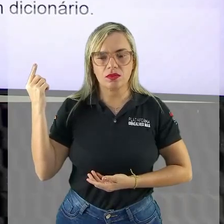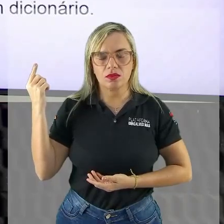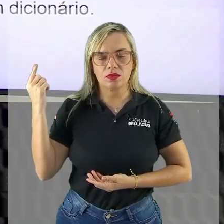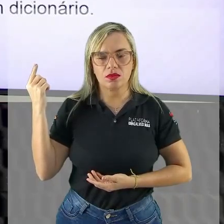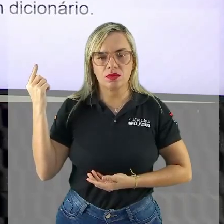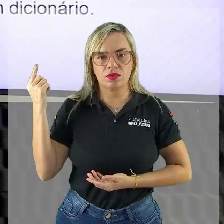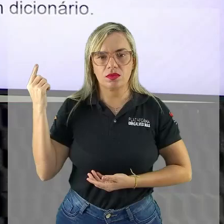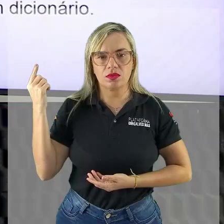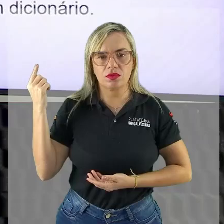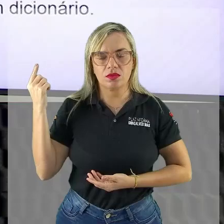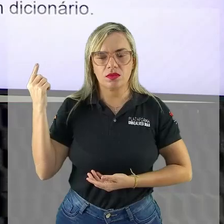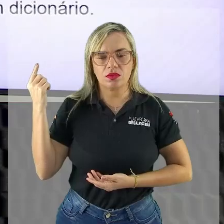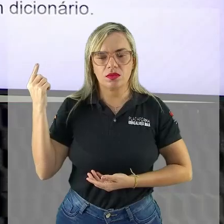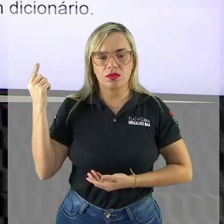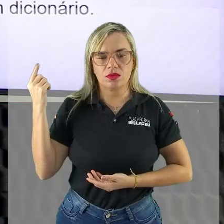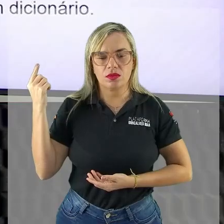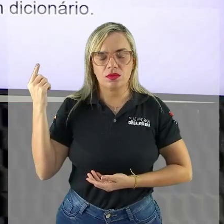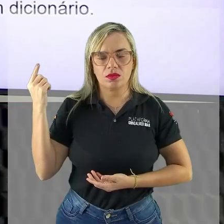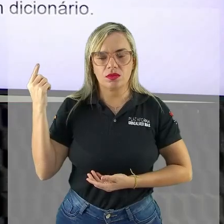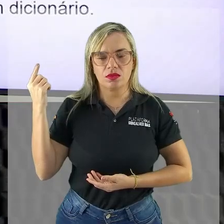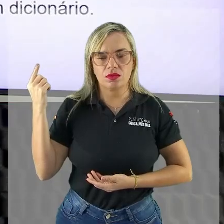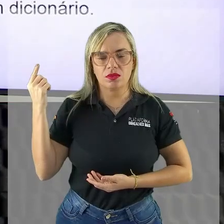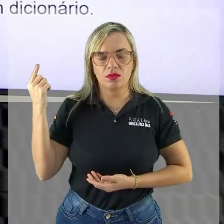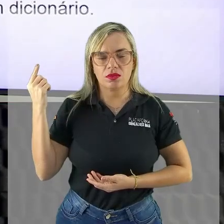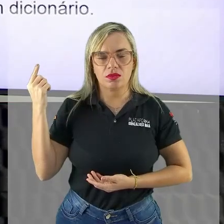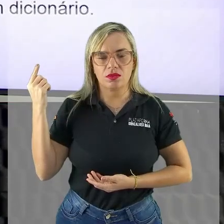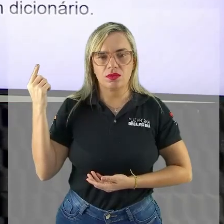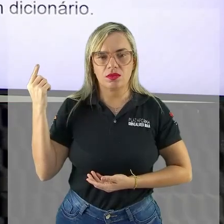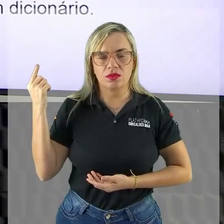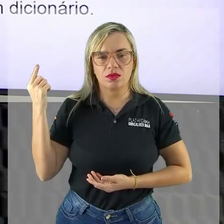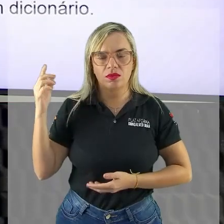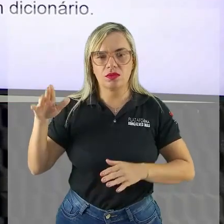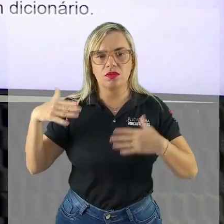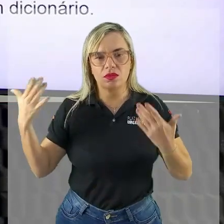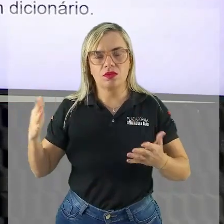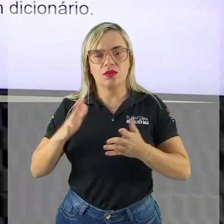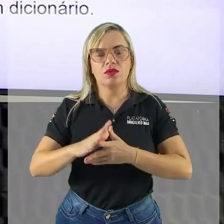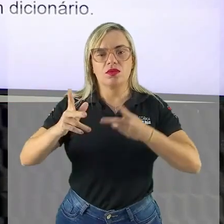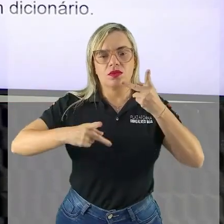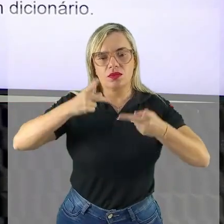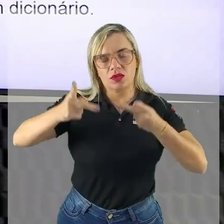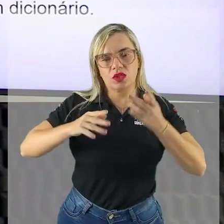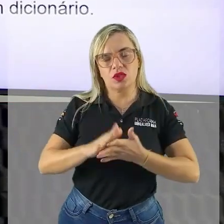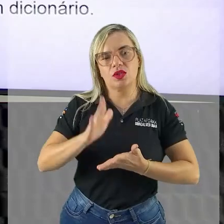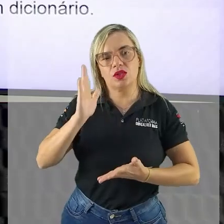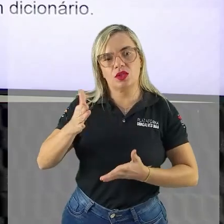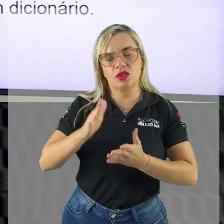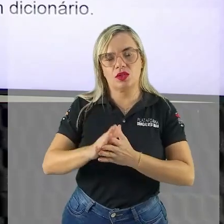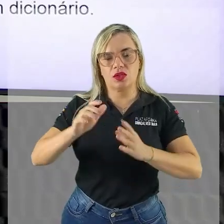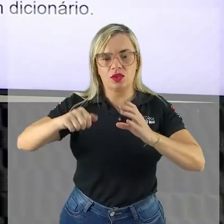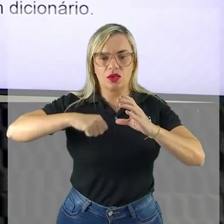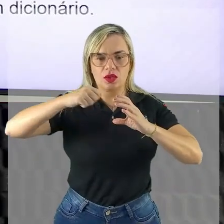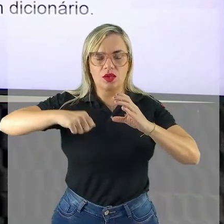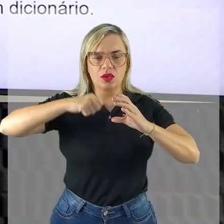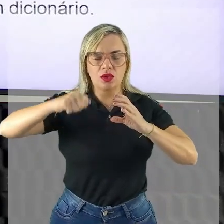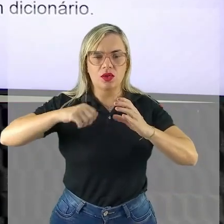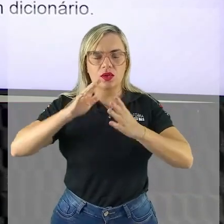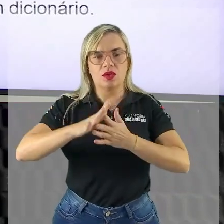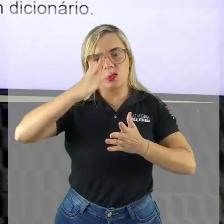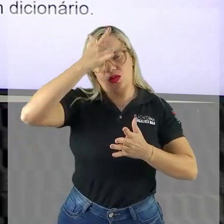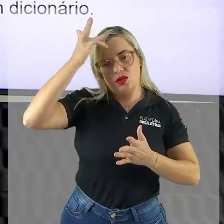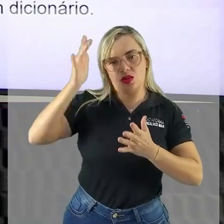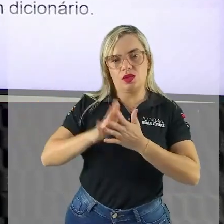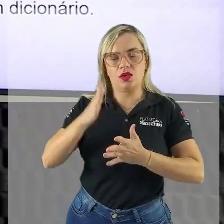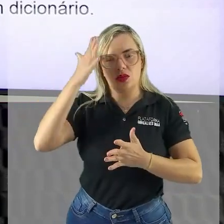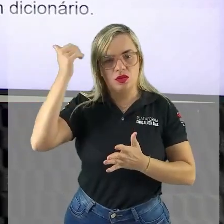tão estranho. Economize o tempo do leitor de consultar um dicionário. Como eu te falei já nesse vídeo, as pessoas não